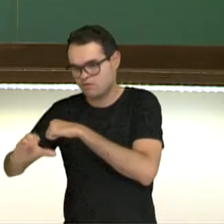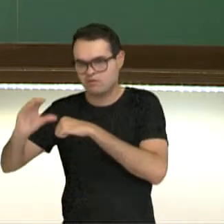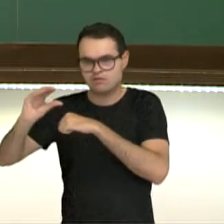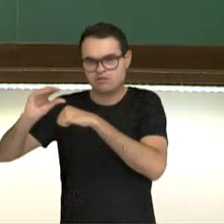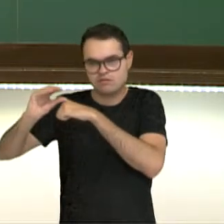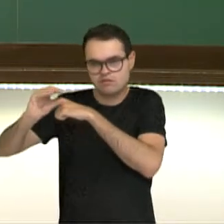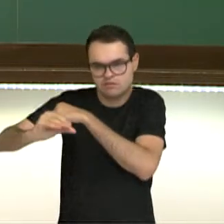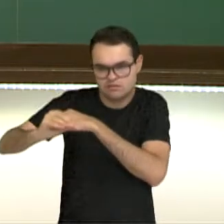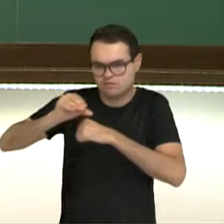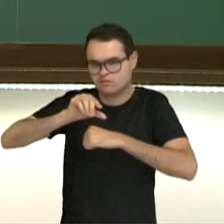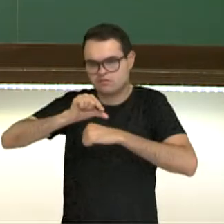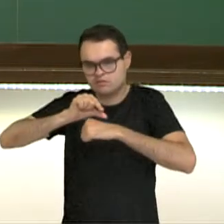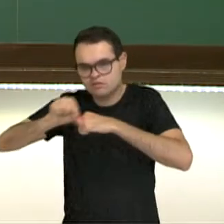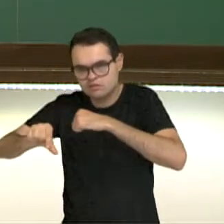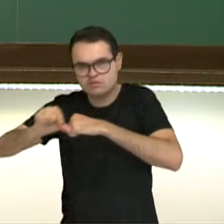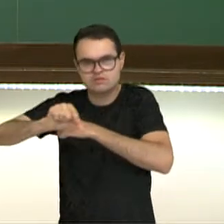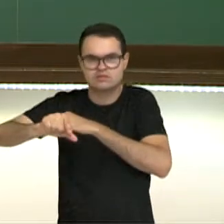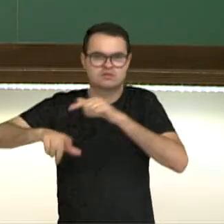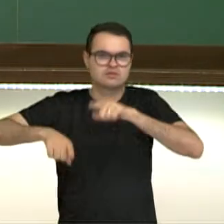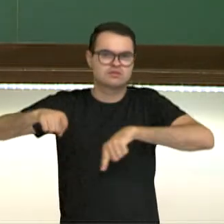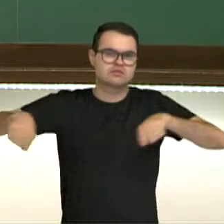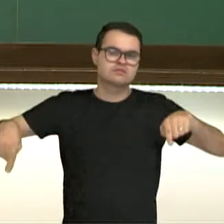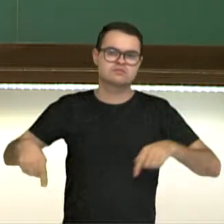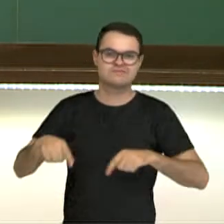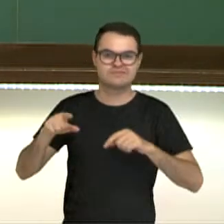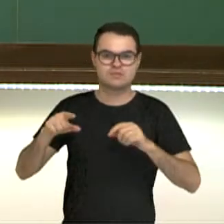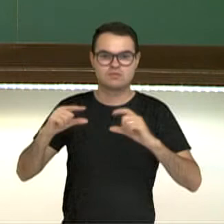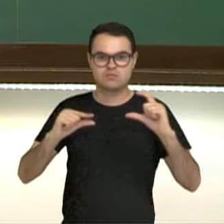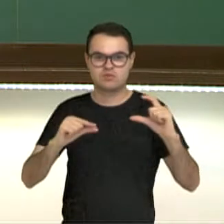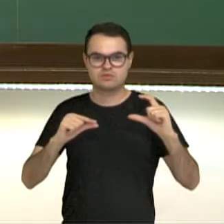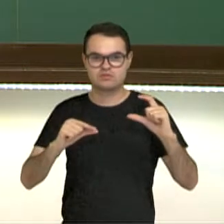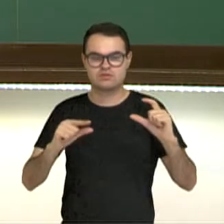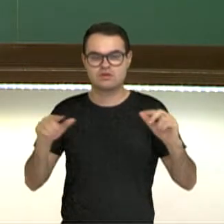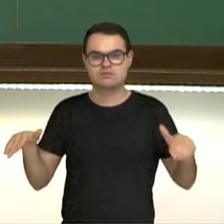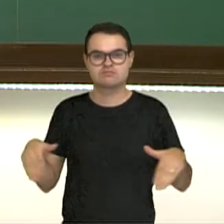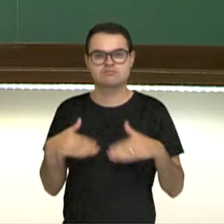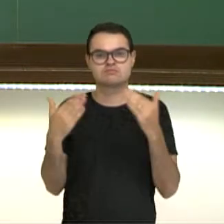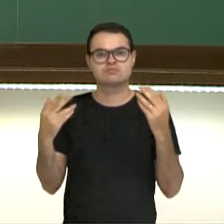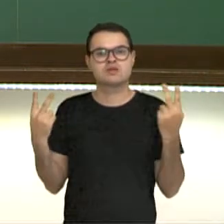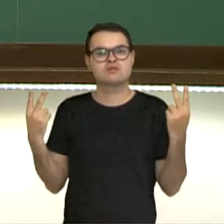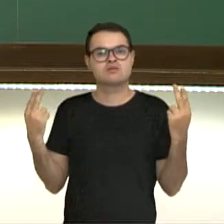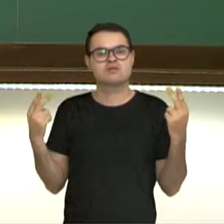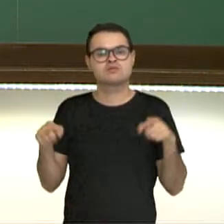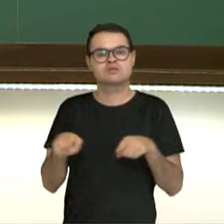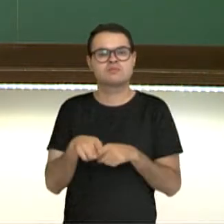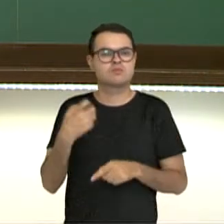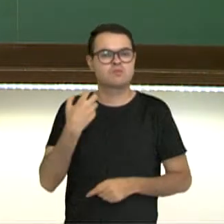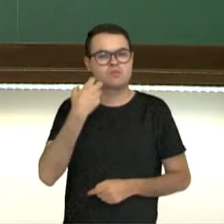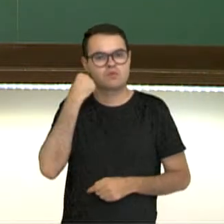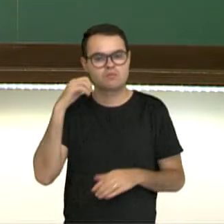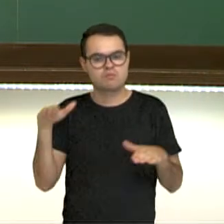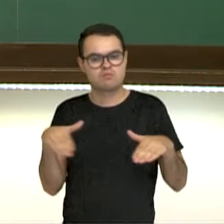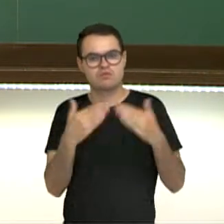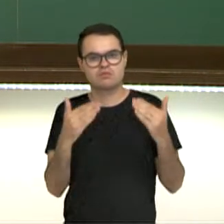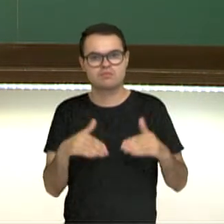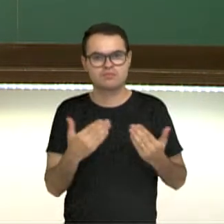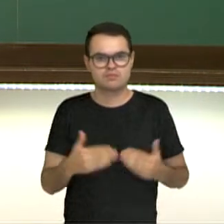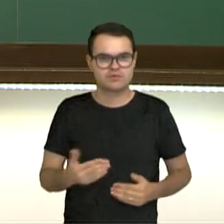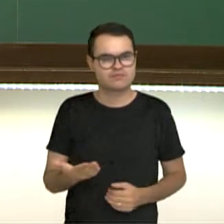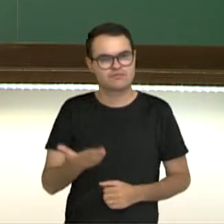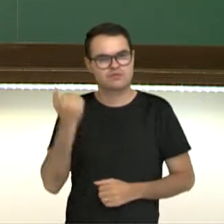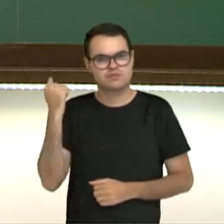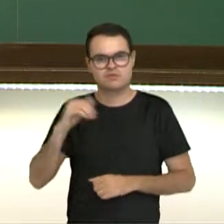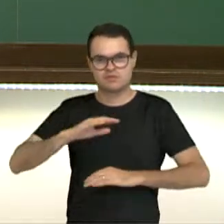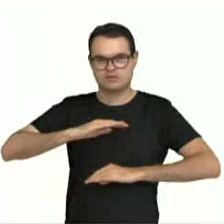acontece? A ideia de razão e proporção consegue fazer o quê? O cálculo deste lucro também proporcionalmente. Vamos para uma